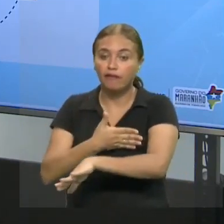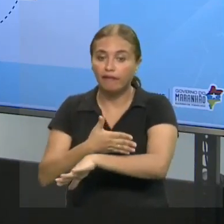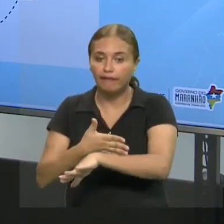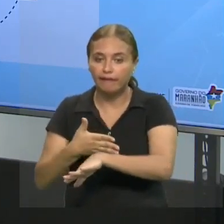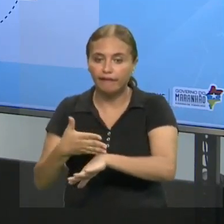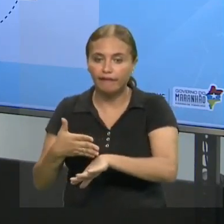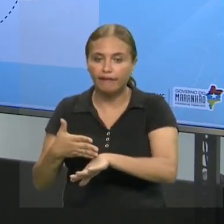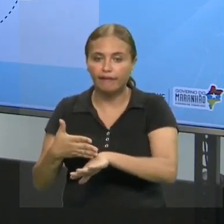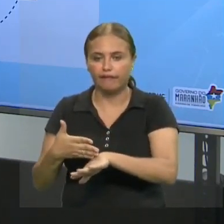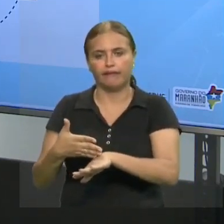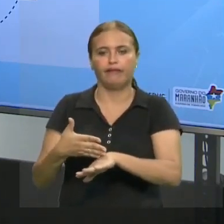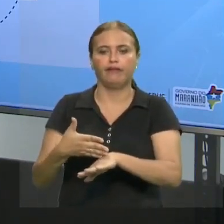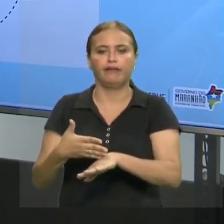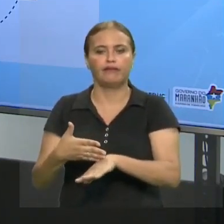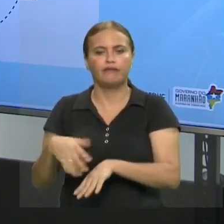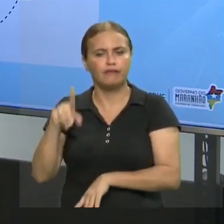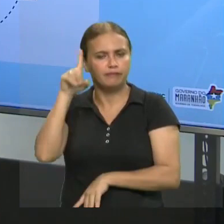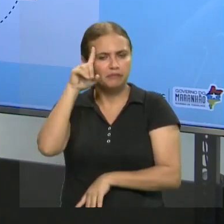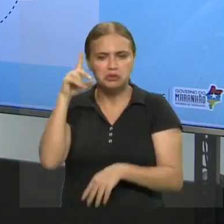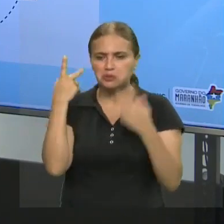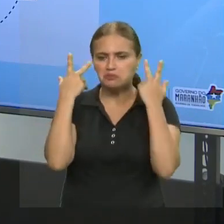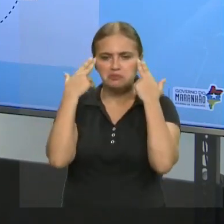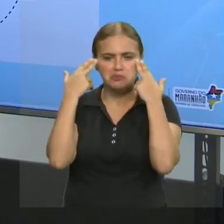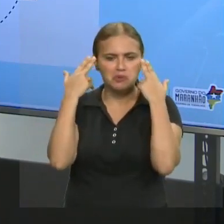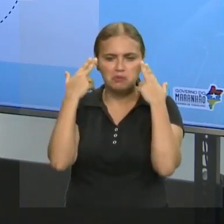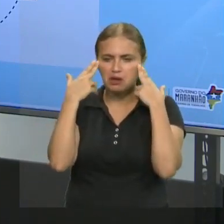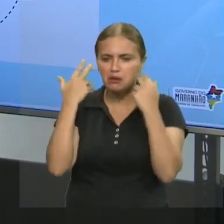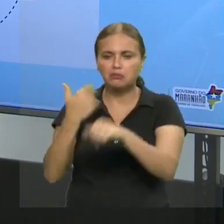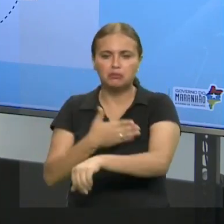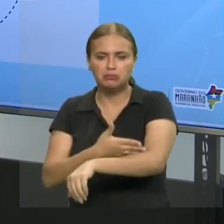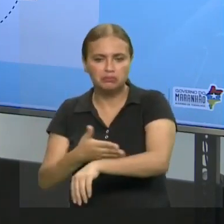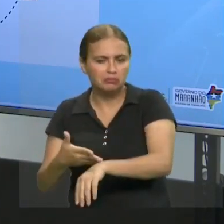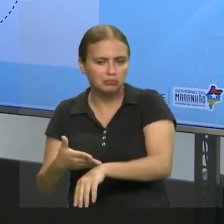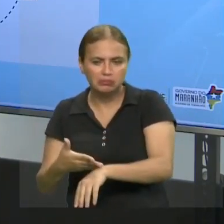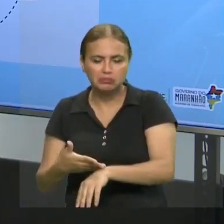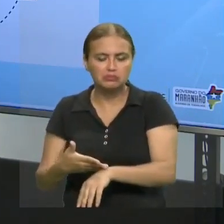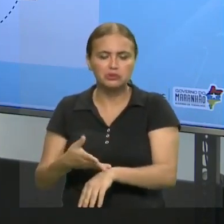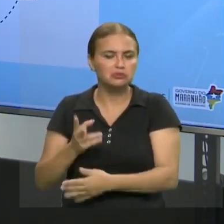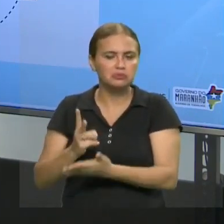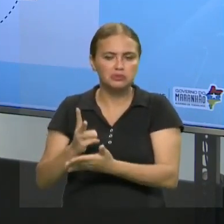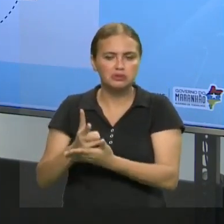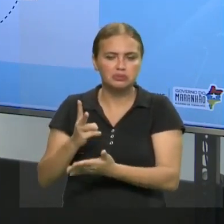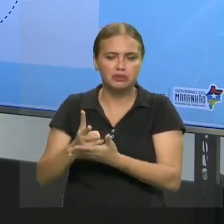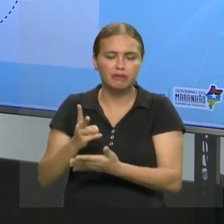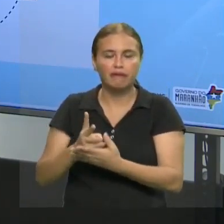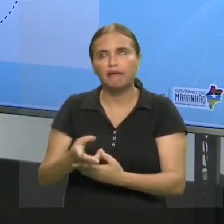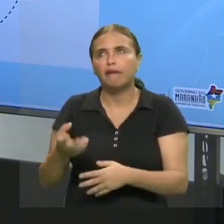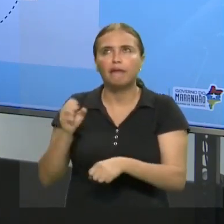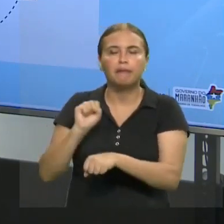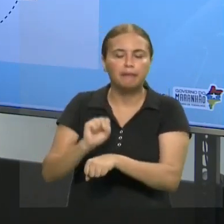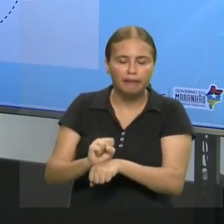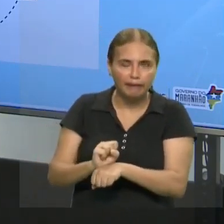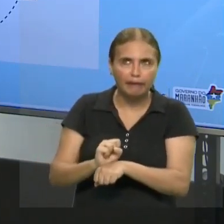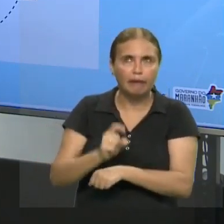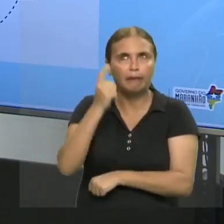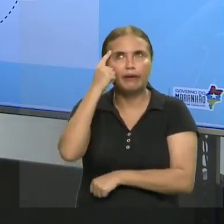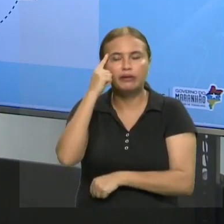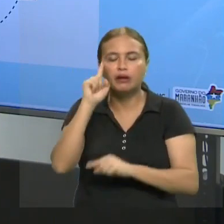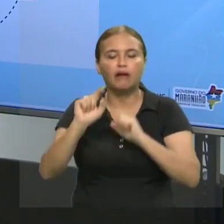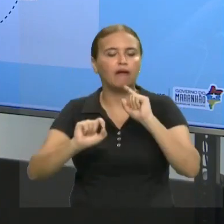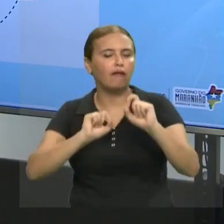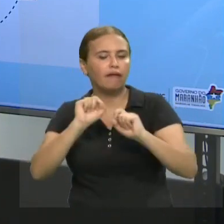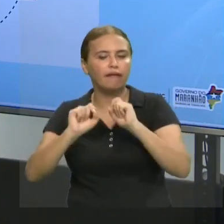por isso que a gente vai ver durante o dia, quando a gente acorda, por exemplo, eu acordo, aí eu não paro para pensar assim, ah, eu acordei, então o que que eu vou fazer